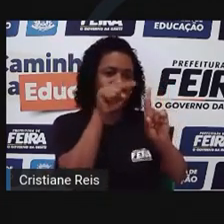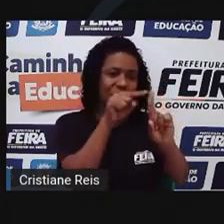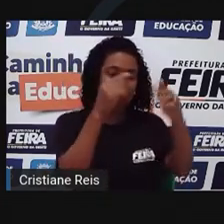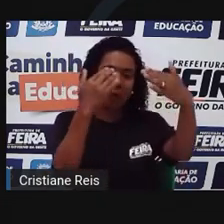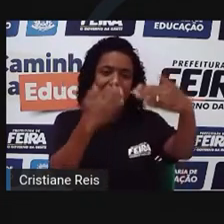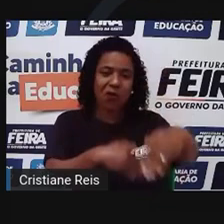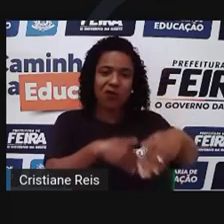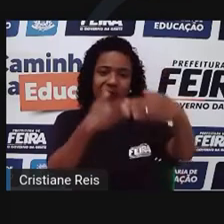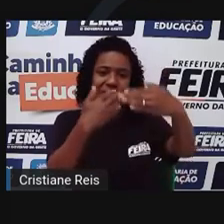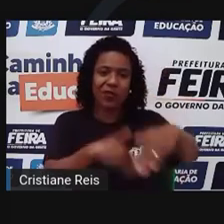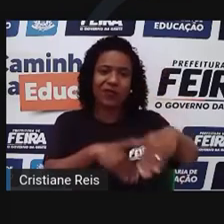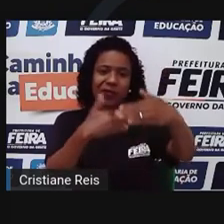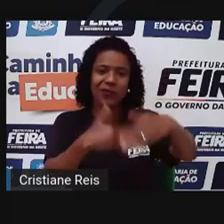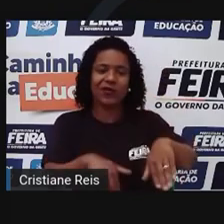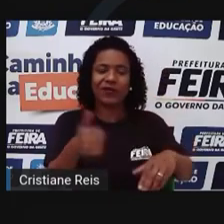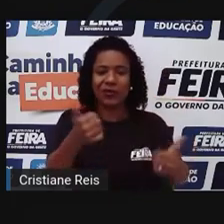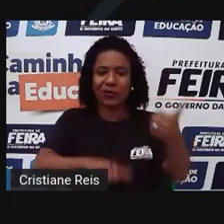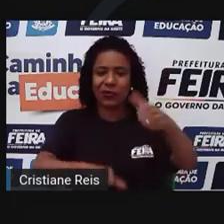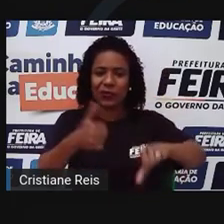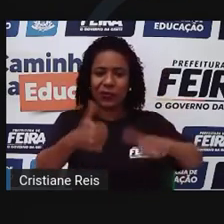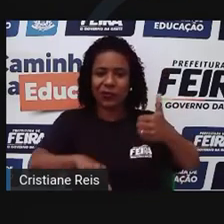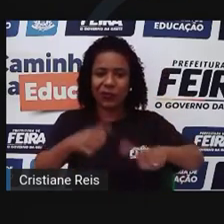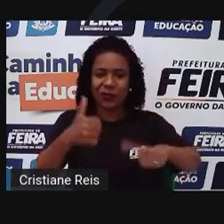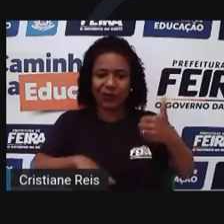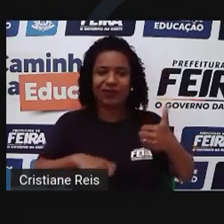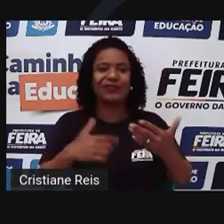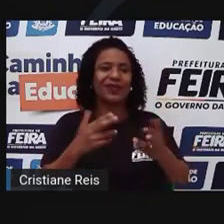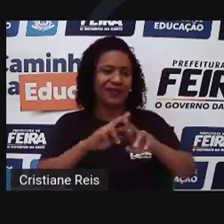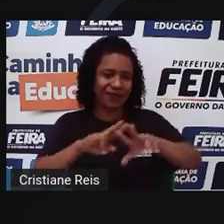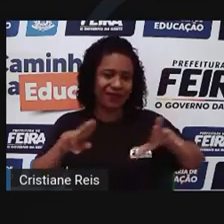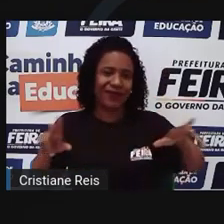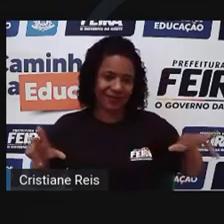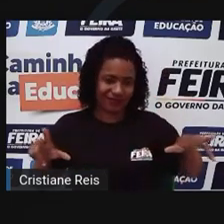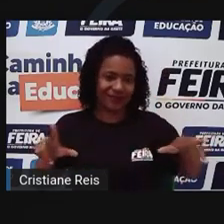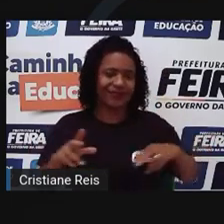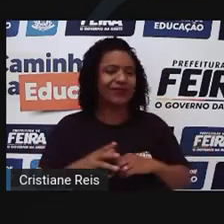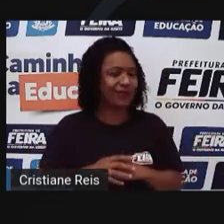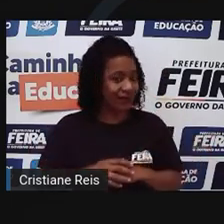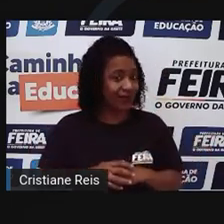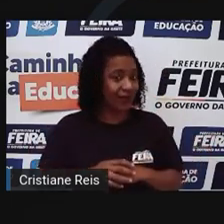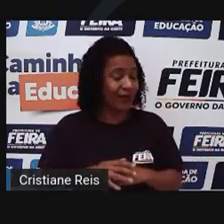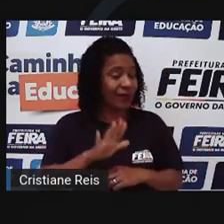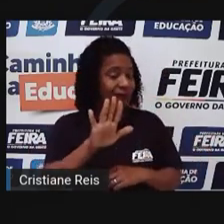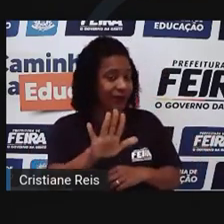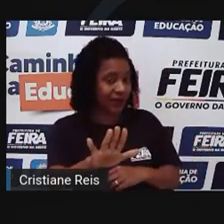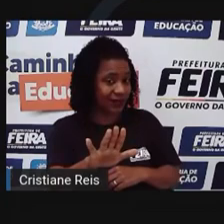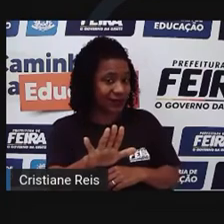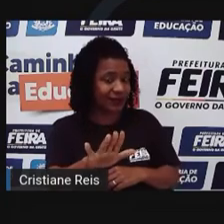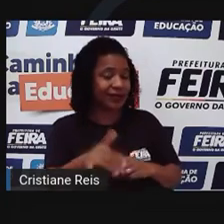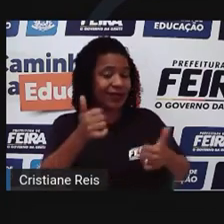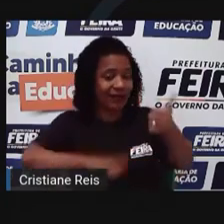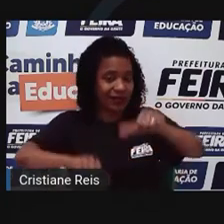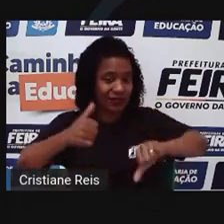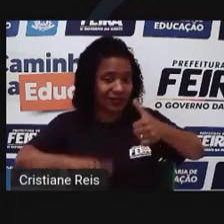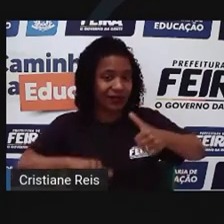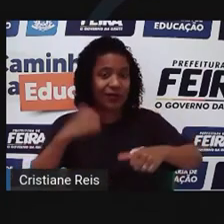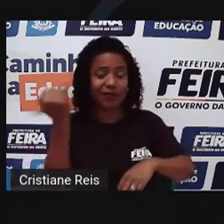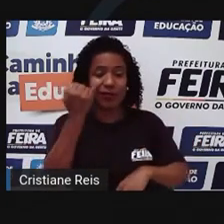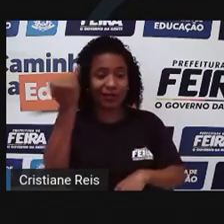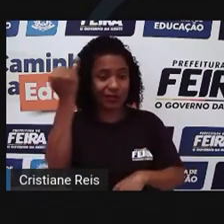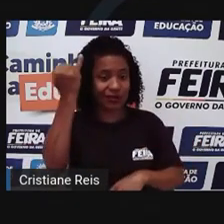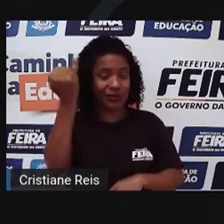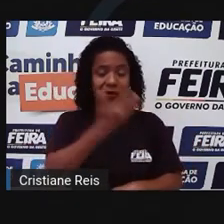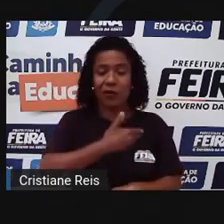provas, para o PISA, para a Prova Brasil, né? Essas metas são importantes. Mas essas metas são importantes para o governo